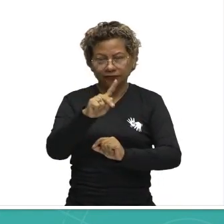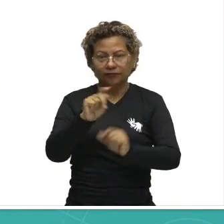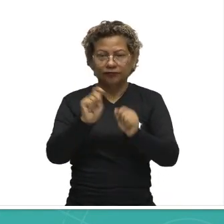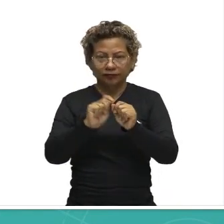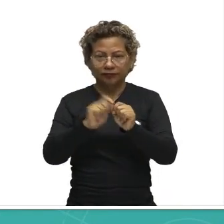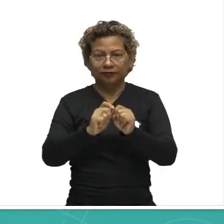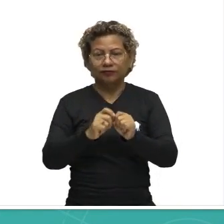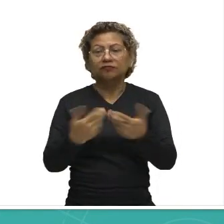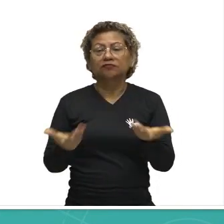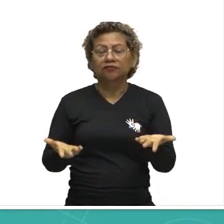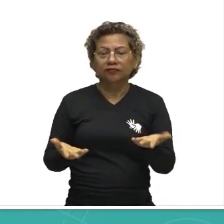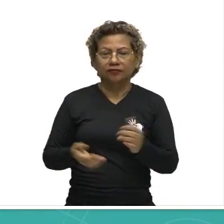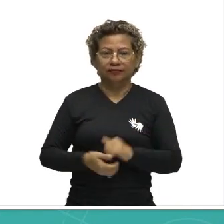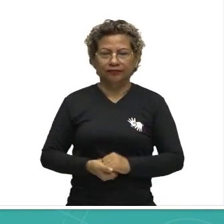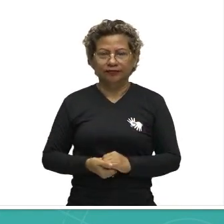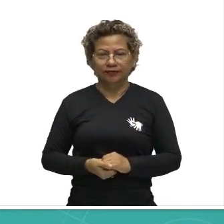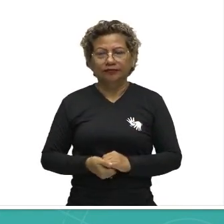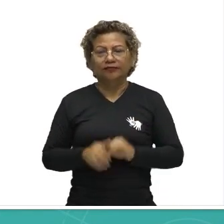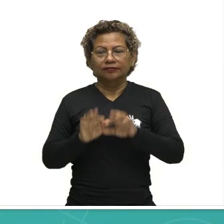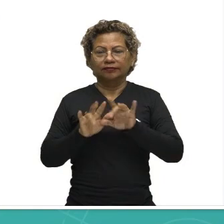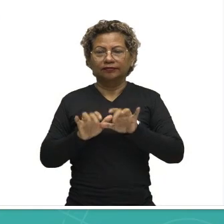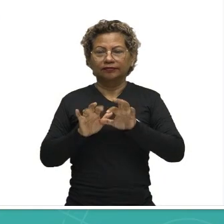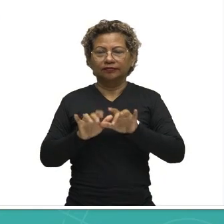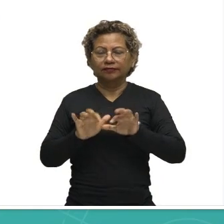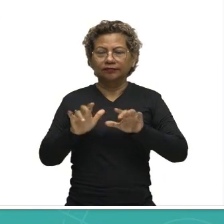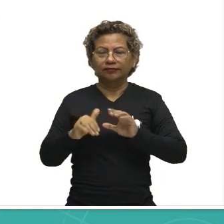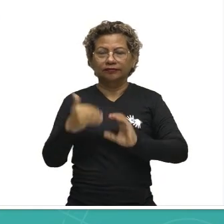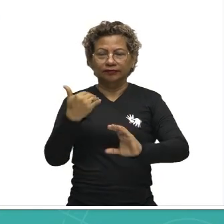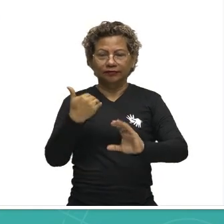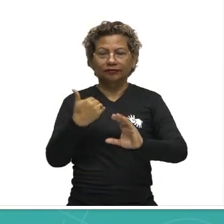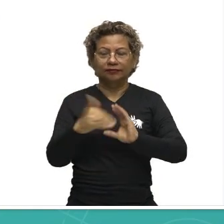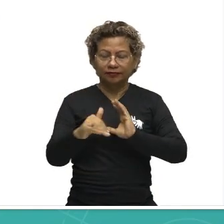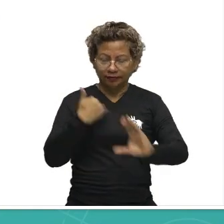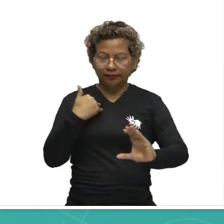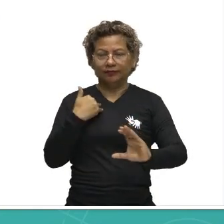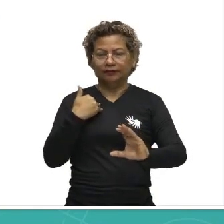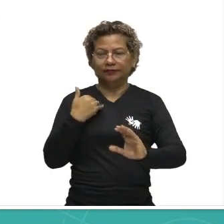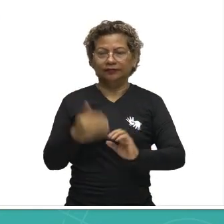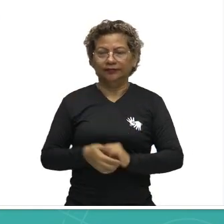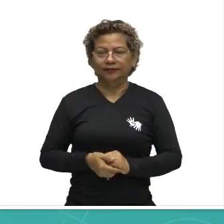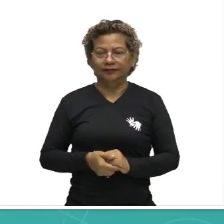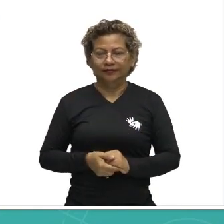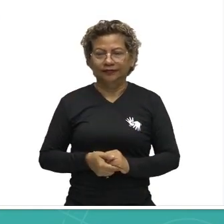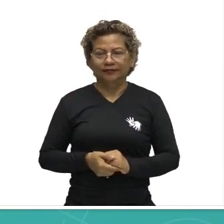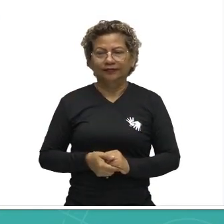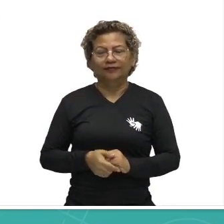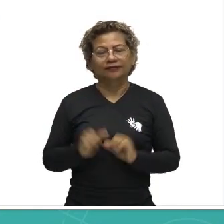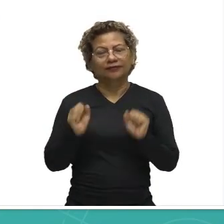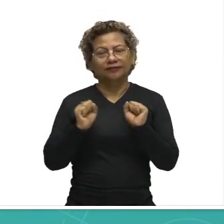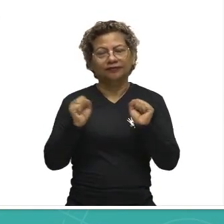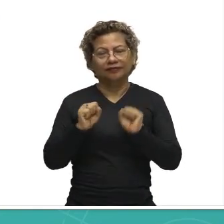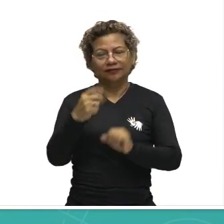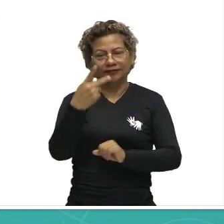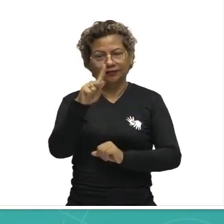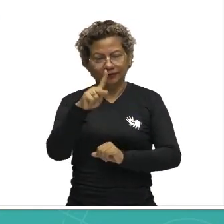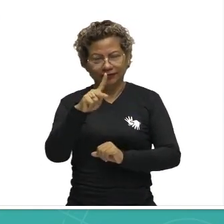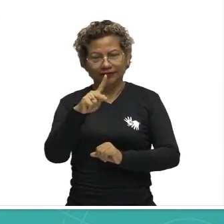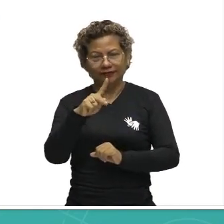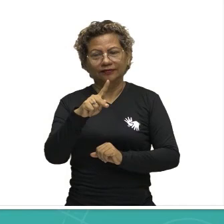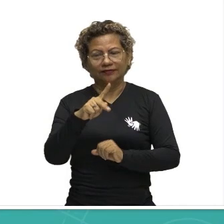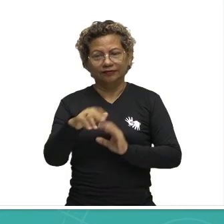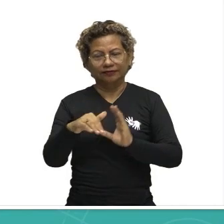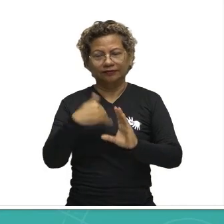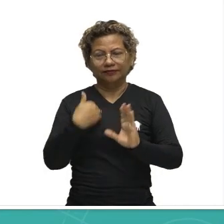de vocês? Escrevam aí, ó, professor, eu desenhei algo assim, né? Vou adorar ver os comentários de vocês,